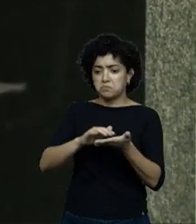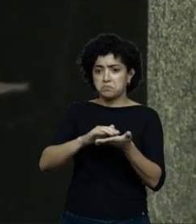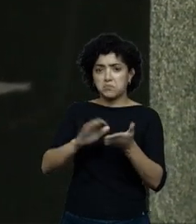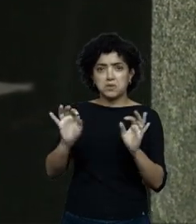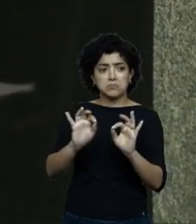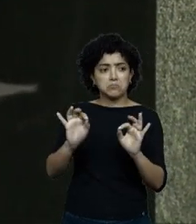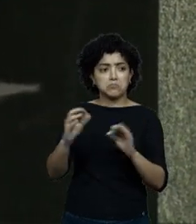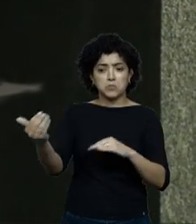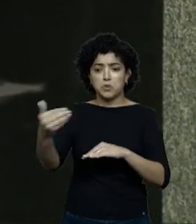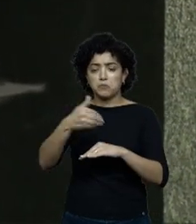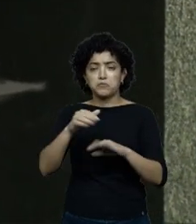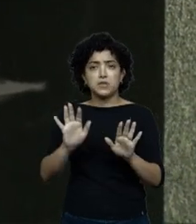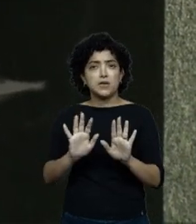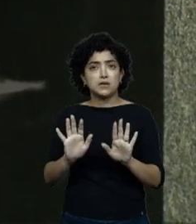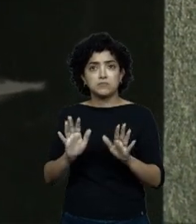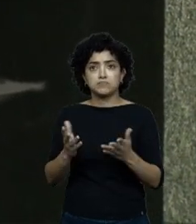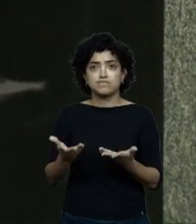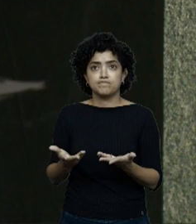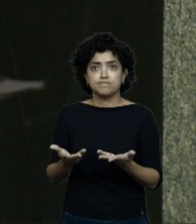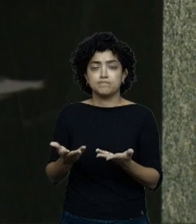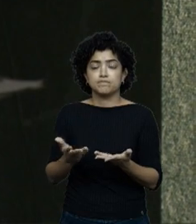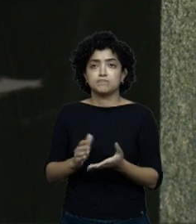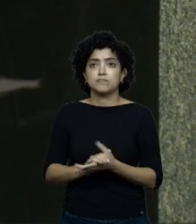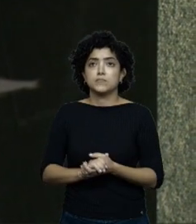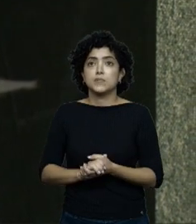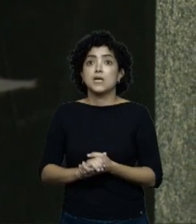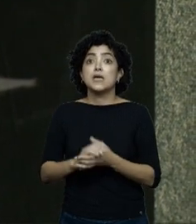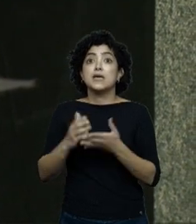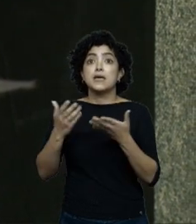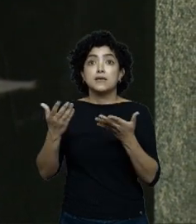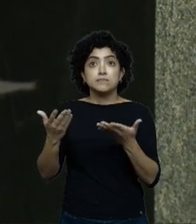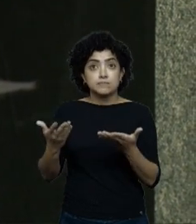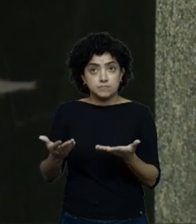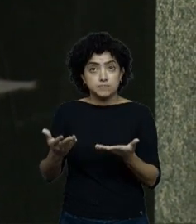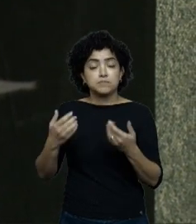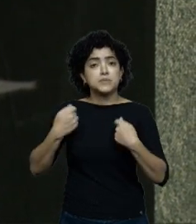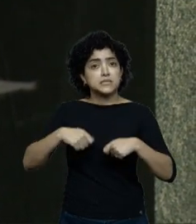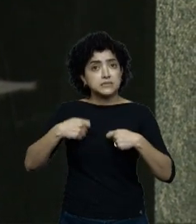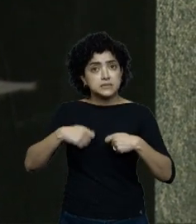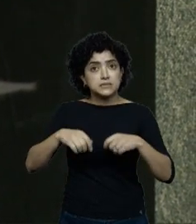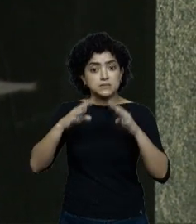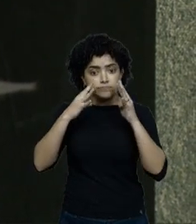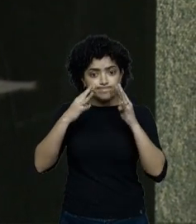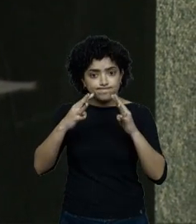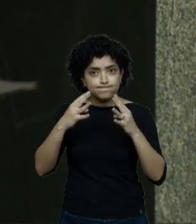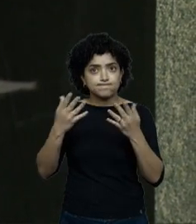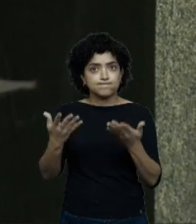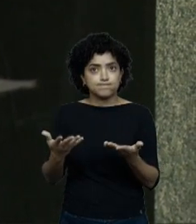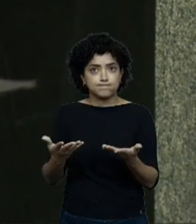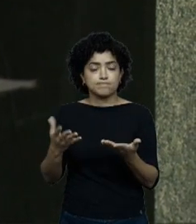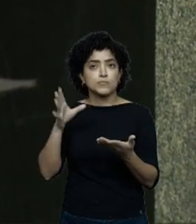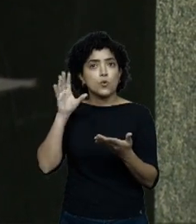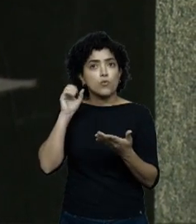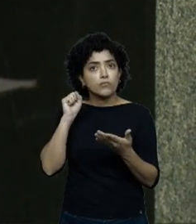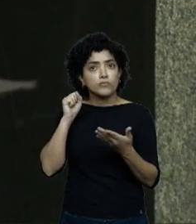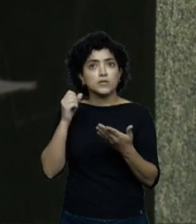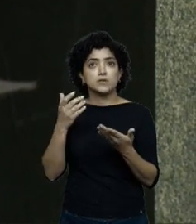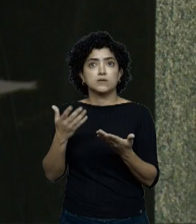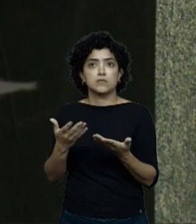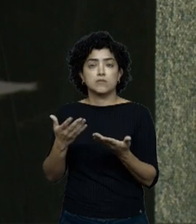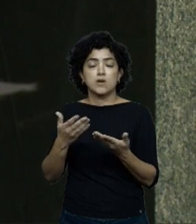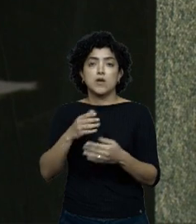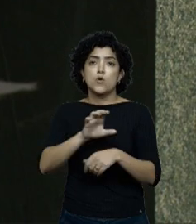essa categoria já tem falado né e a gente já ser ouvido né é um